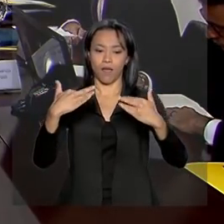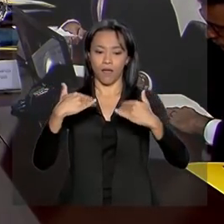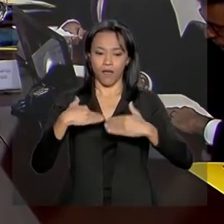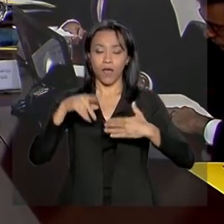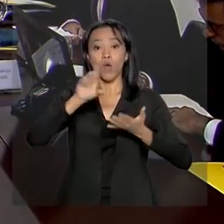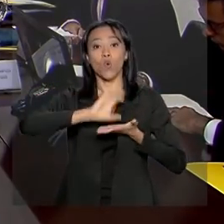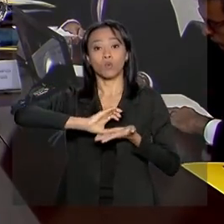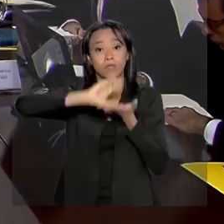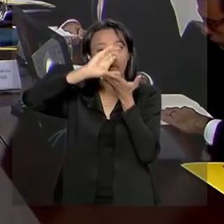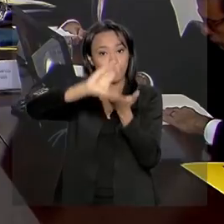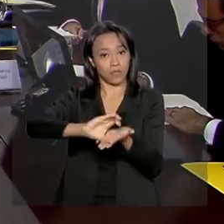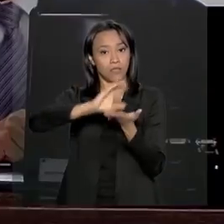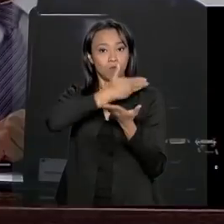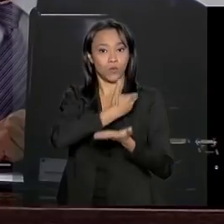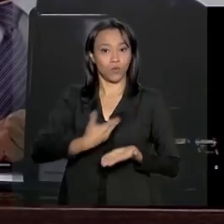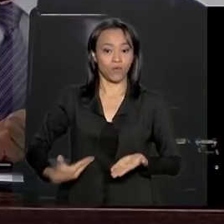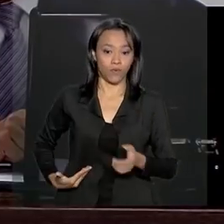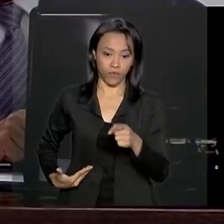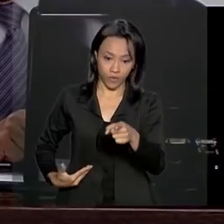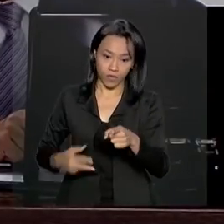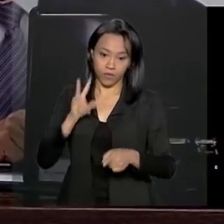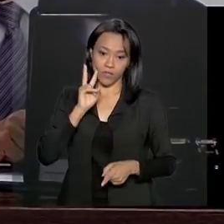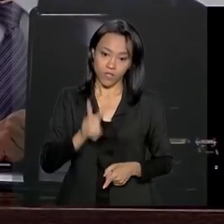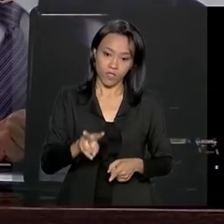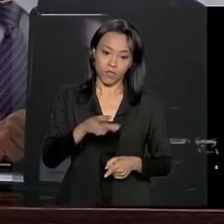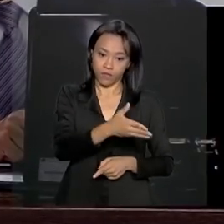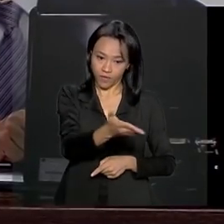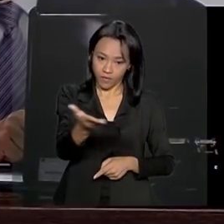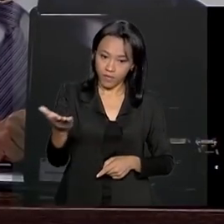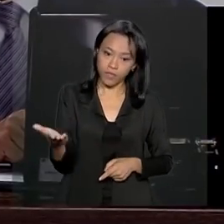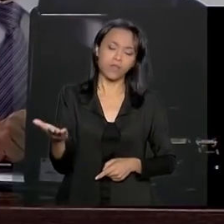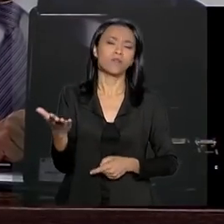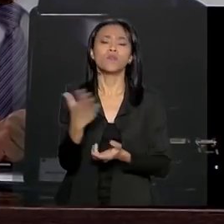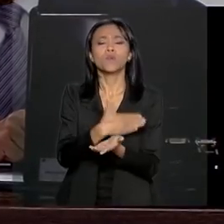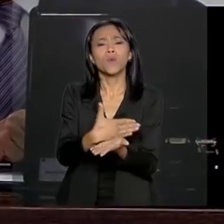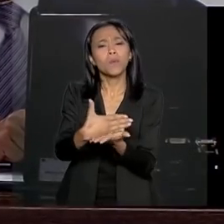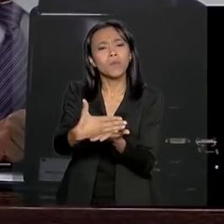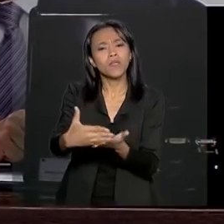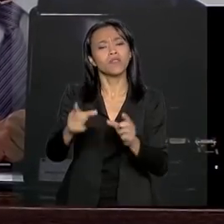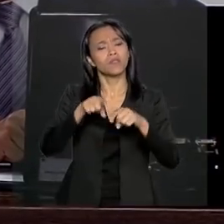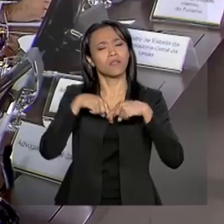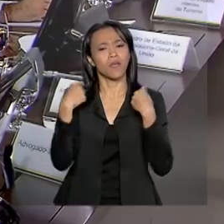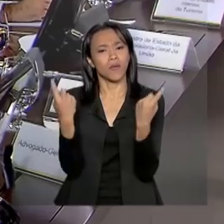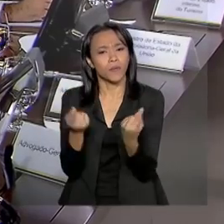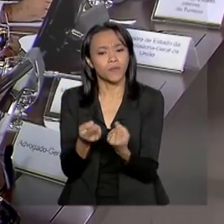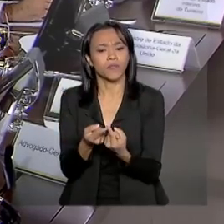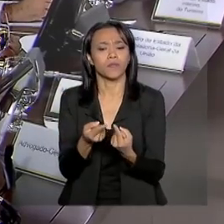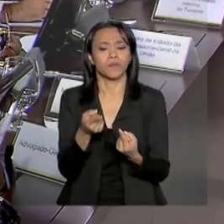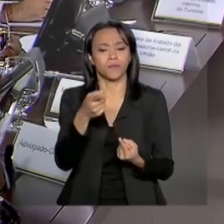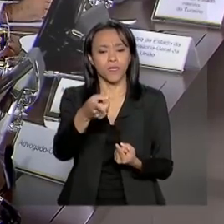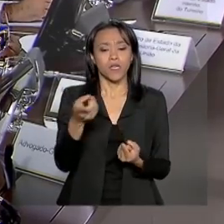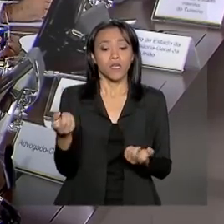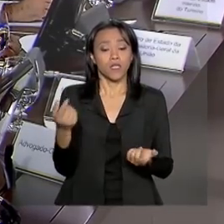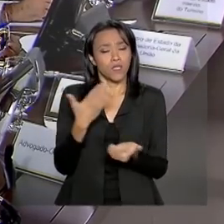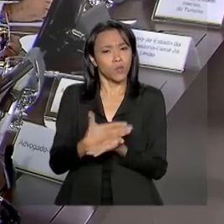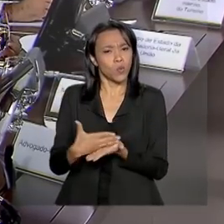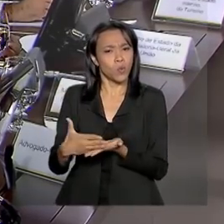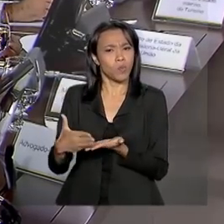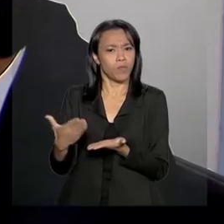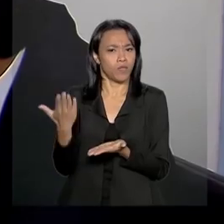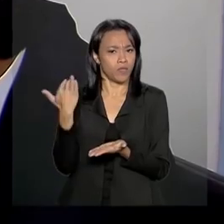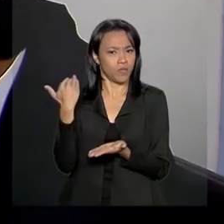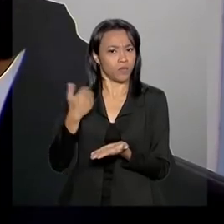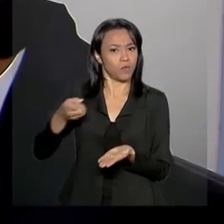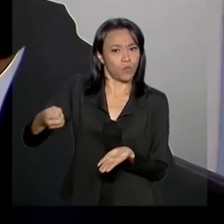Governo. Você vê agora imagens feitas pela nossa equipe no inicinho dessa reunião. Desde o início do novo governo,